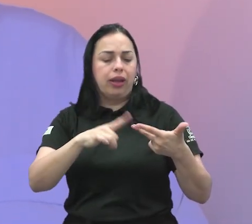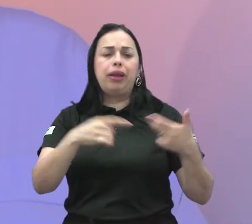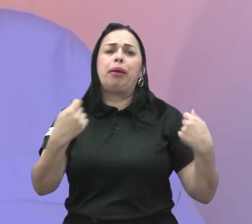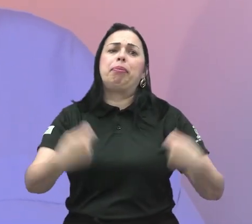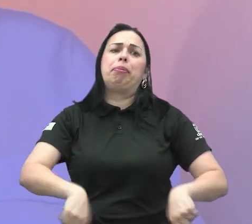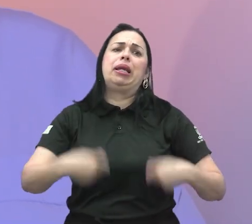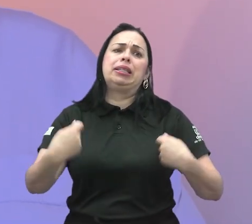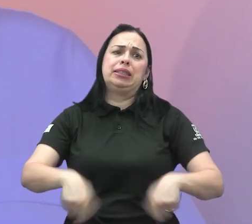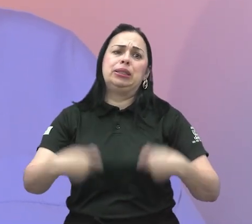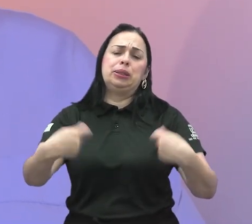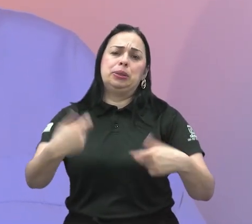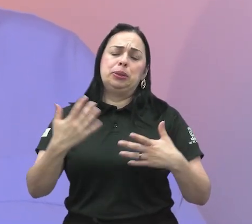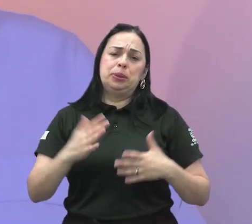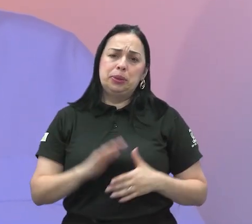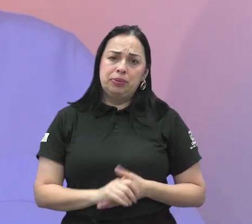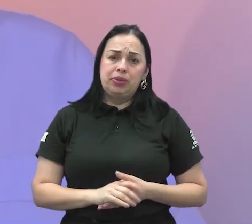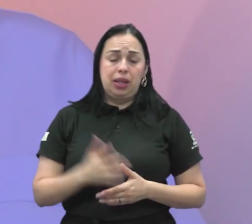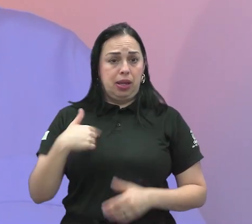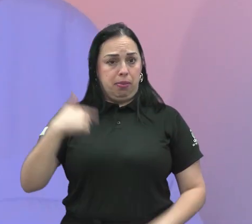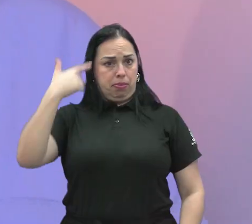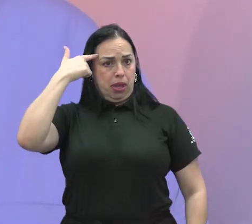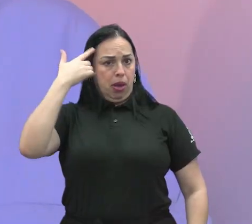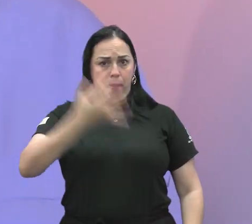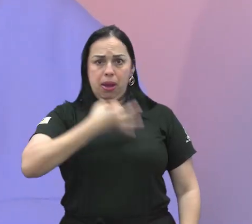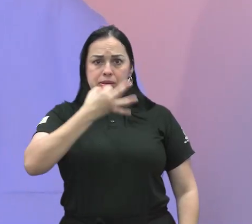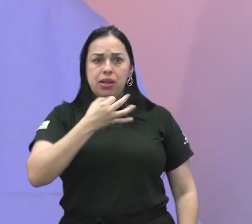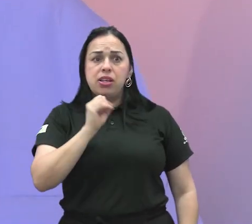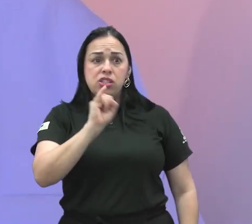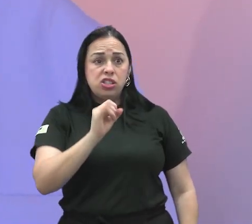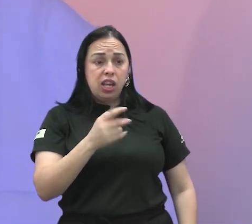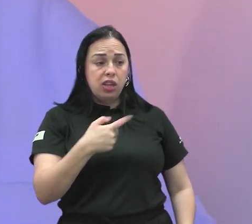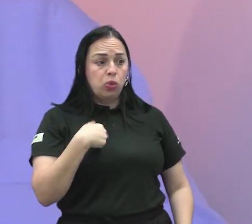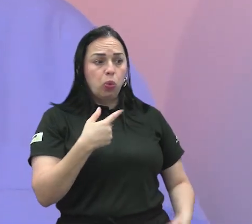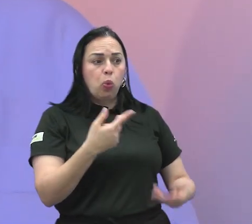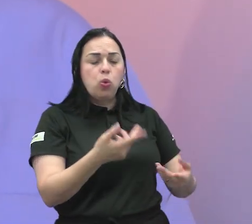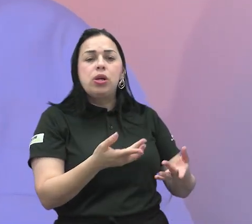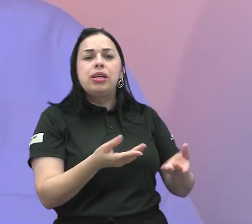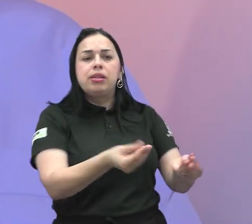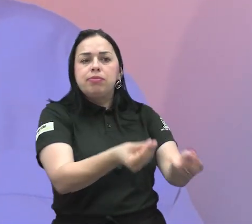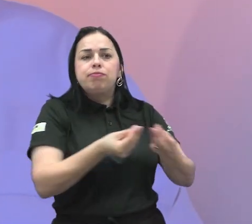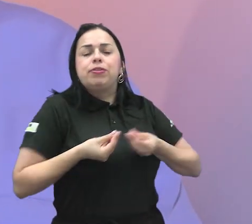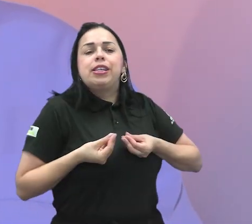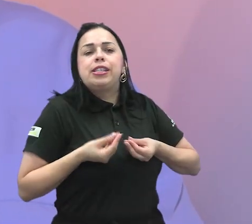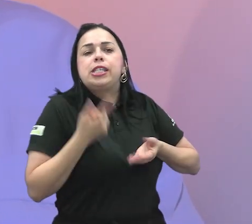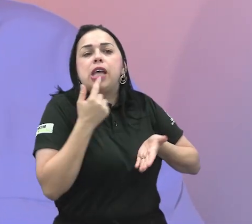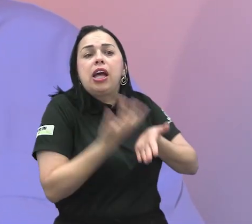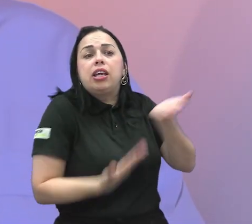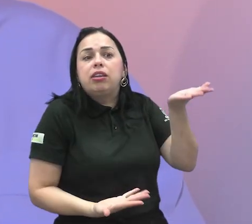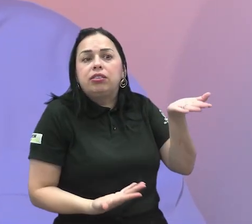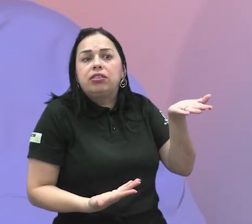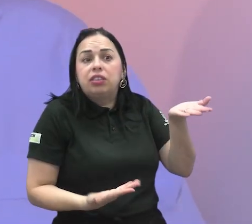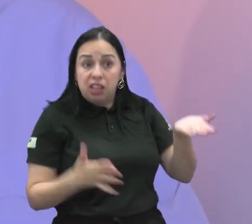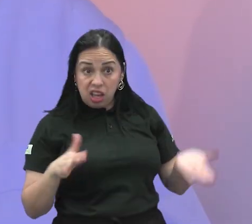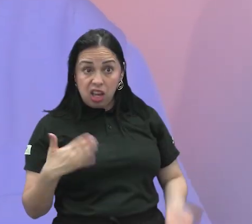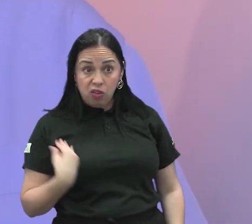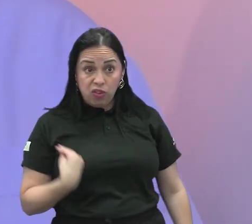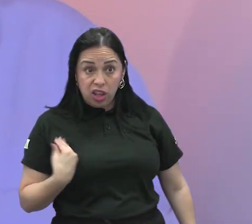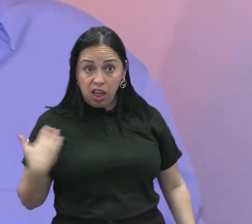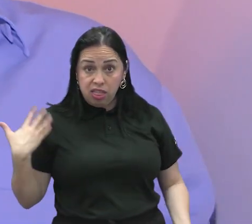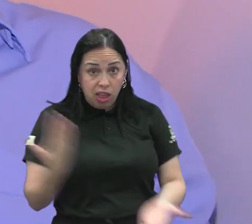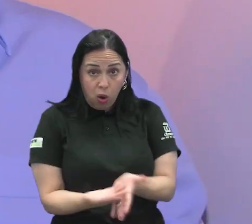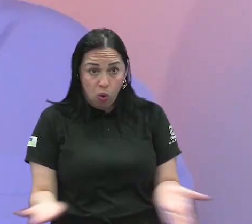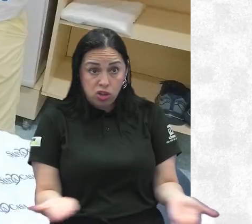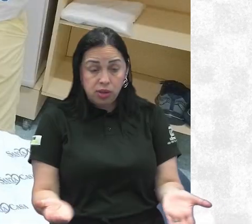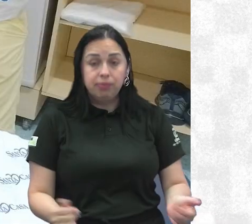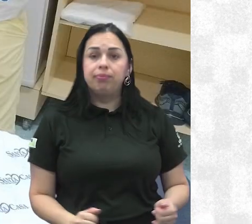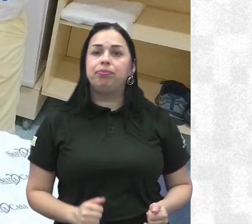é uma necessidade tremenda. Eu penso, se não tivesse o meu tipo de sangue, aí eu